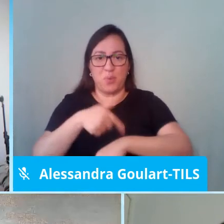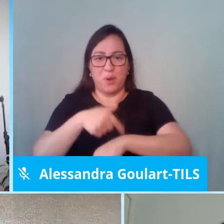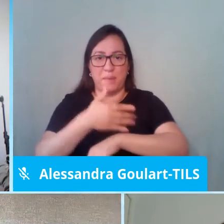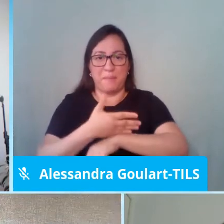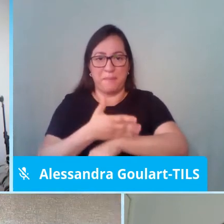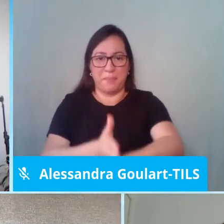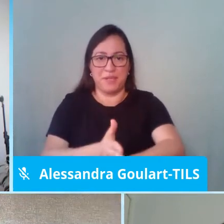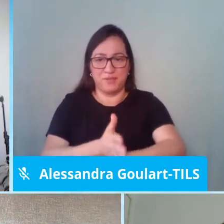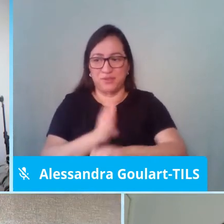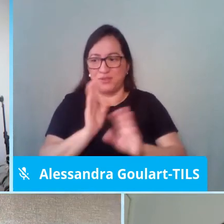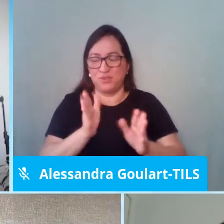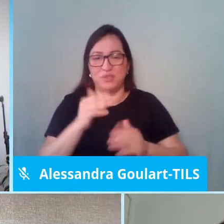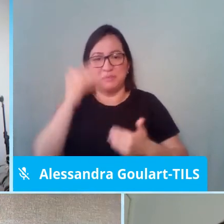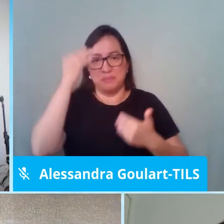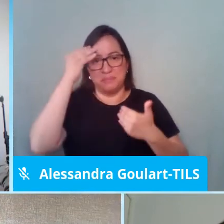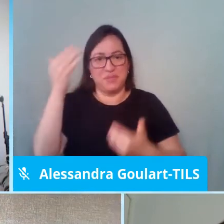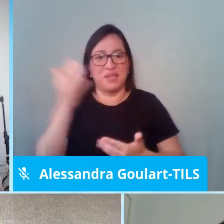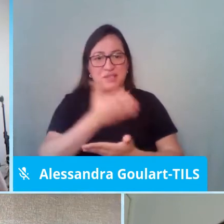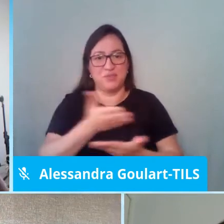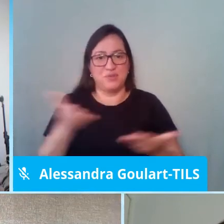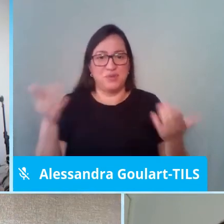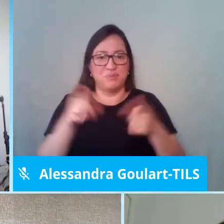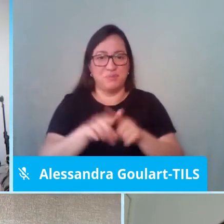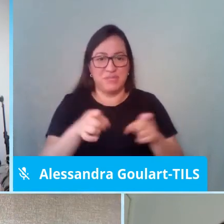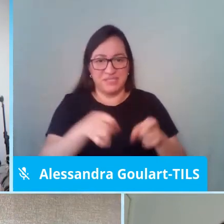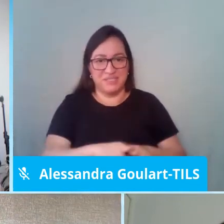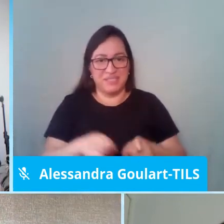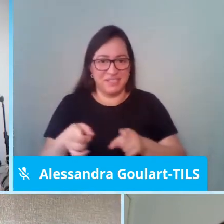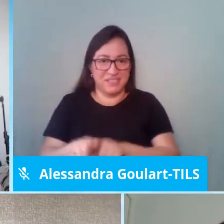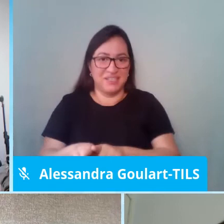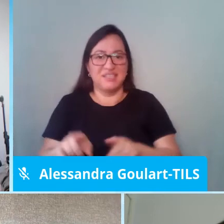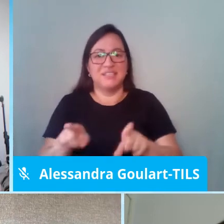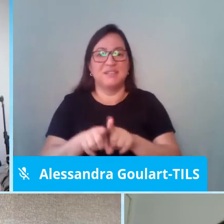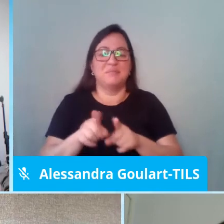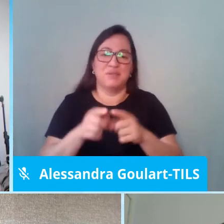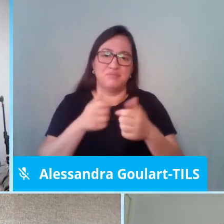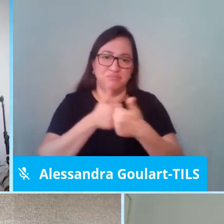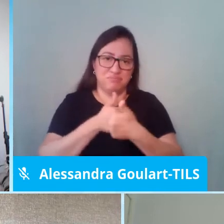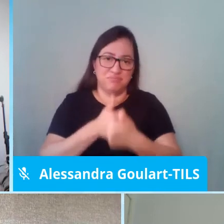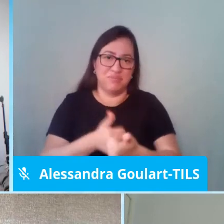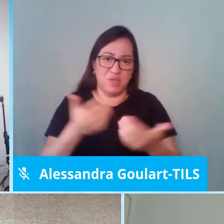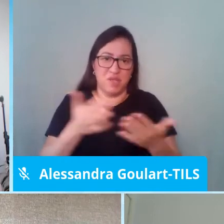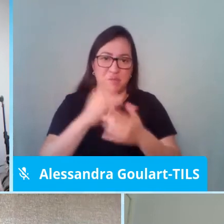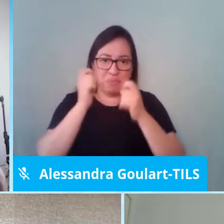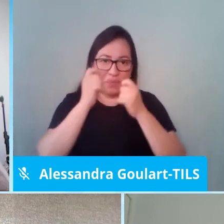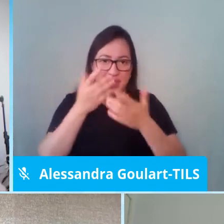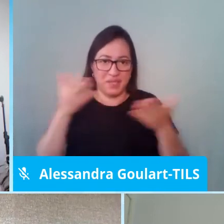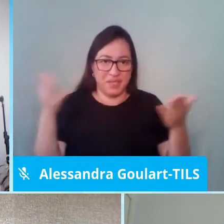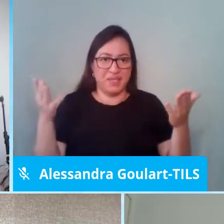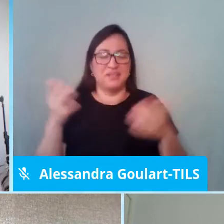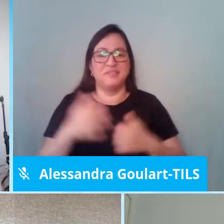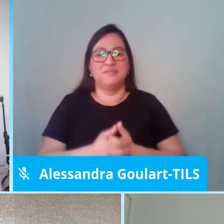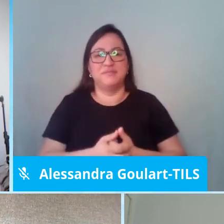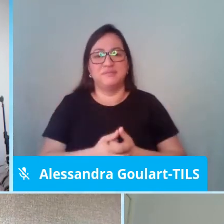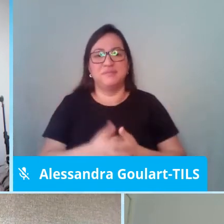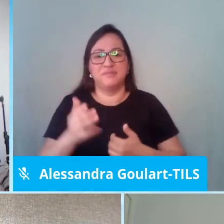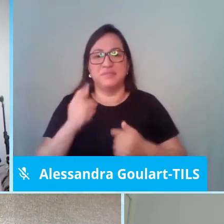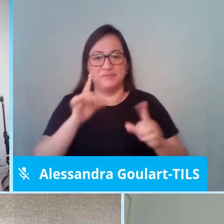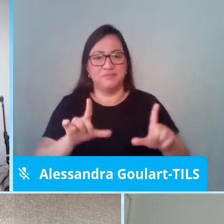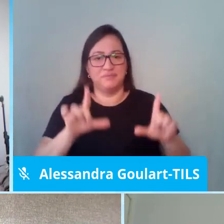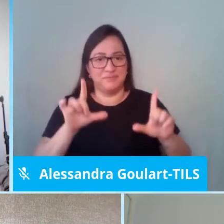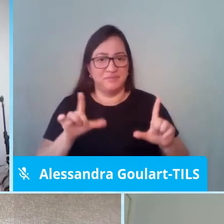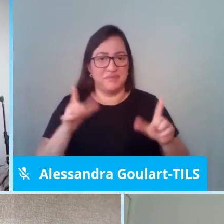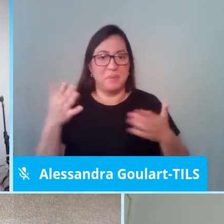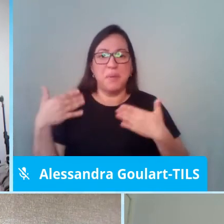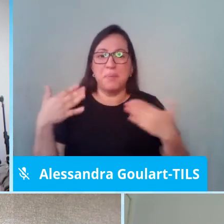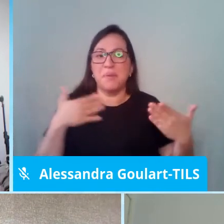Agradeço imensamente pela parceria, pela companhia de vocês nessa manhã, do pessoal que está aqui na tela batendo esse